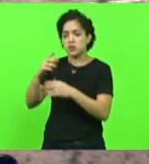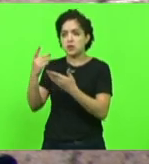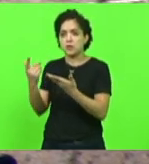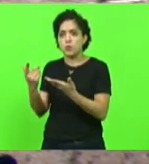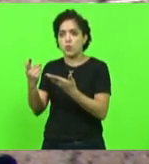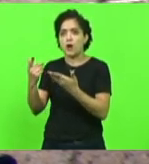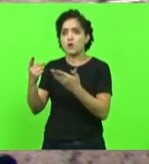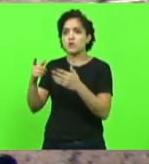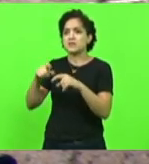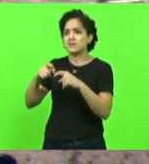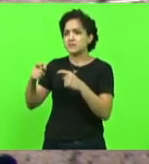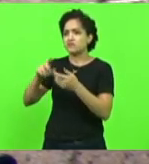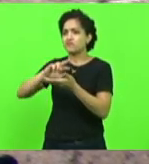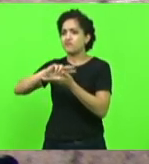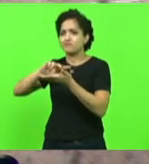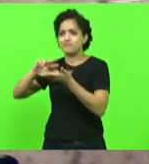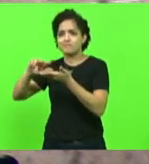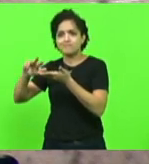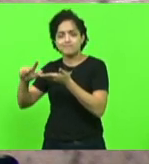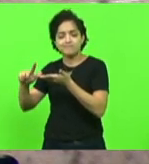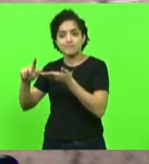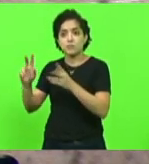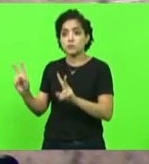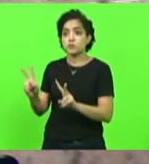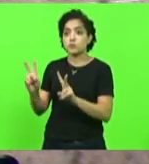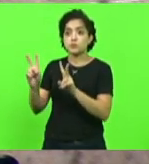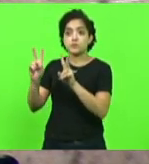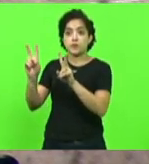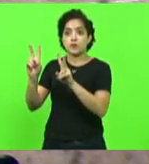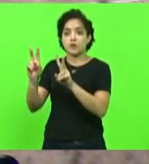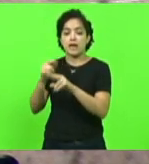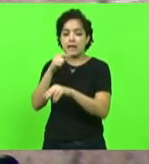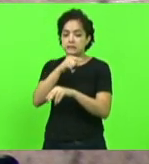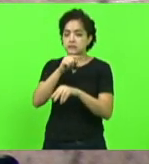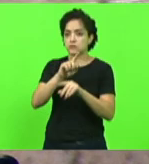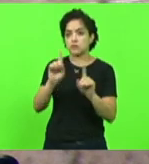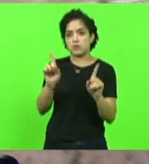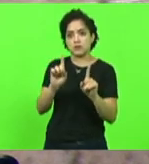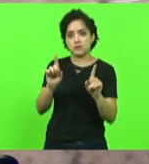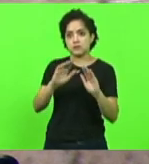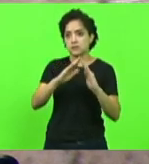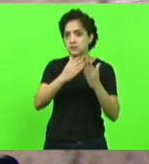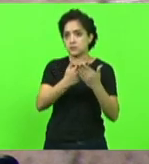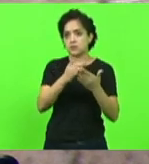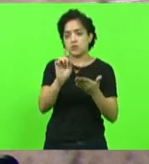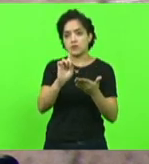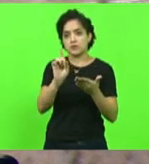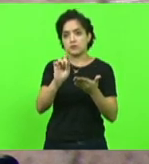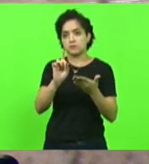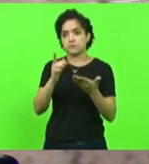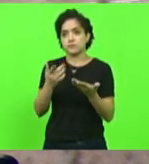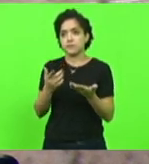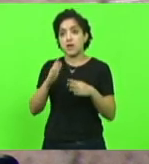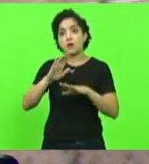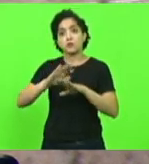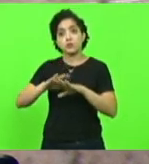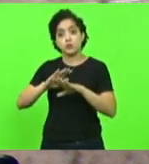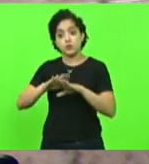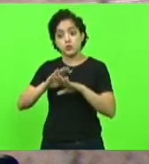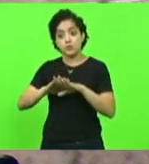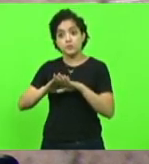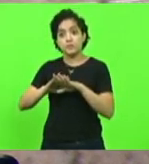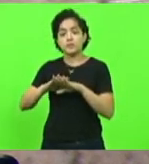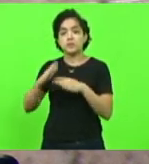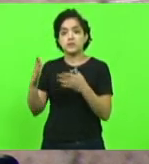sexualidade, sobre os seus valores. Não as escolas. Quem tem autonomia sobre as crianças